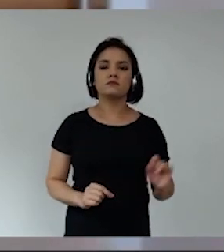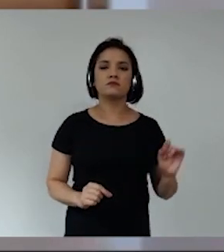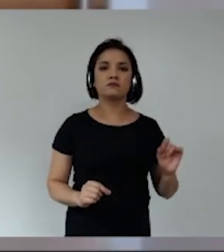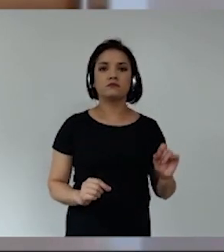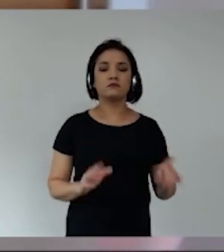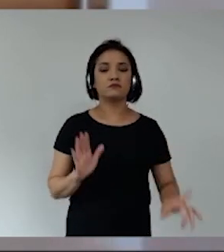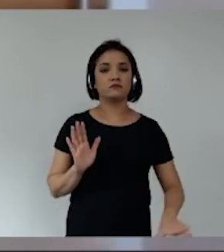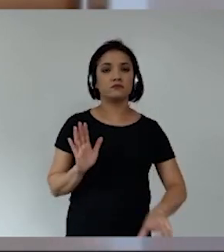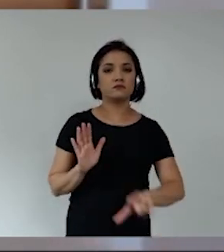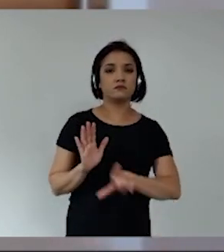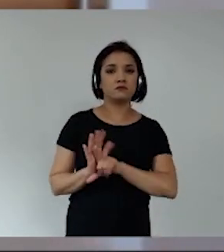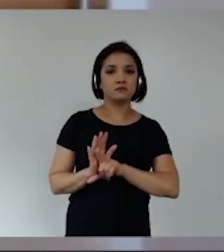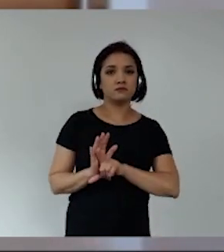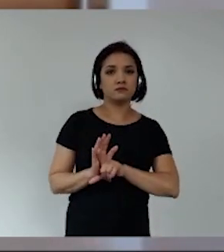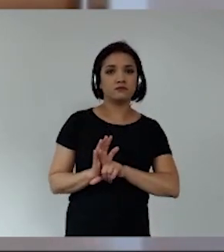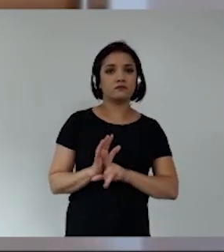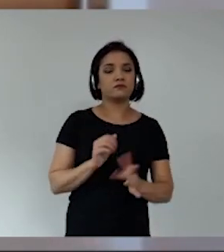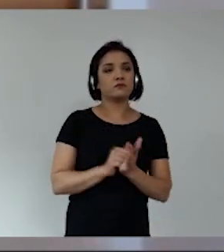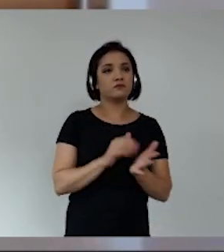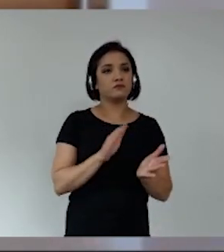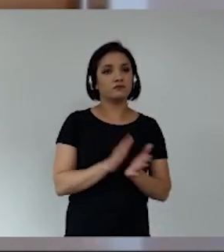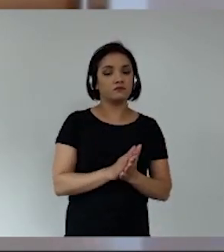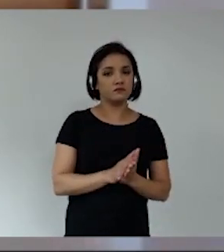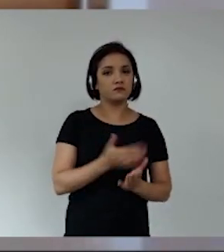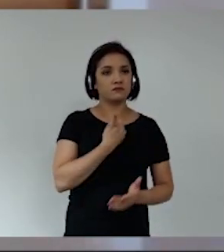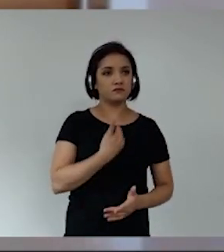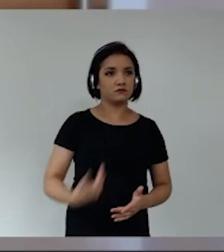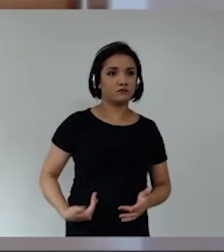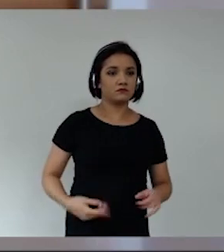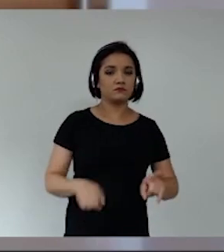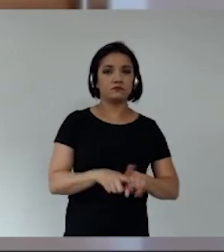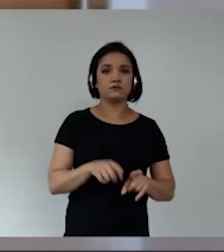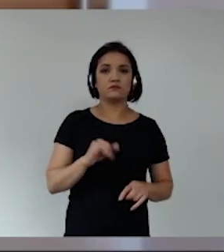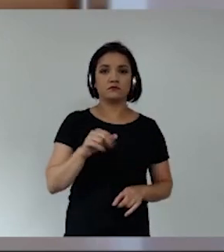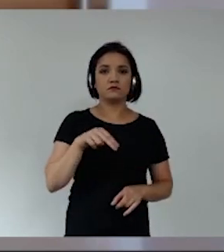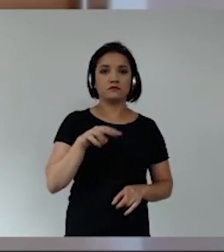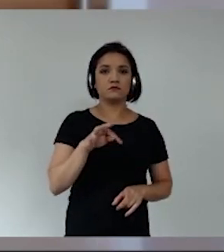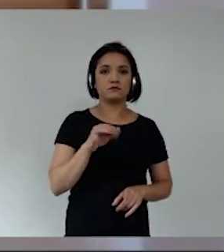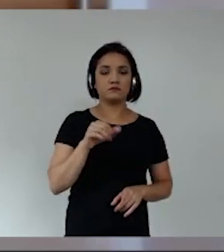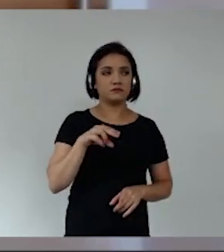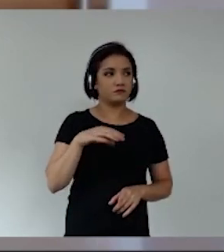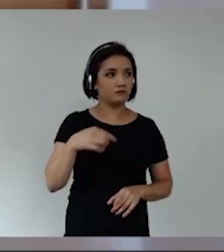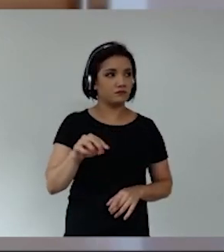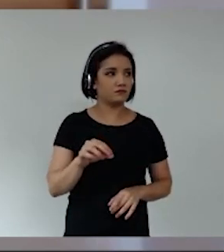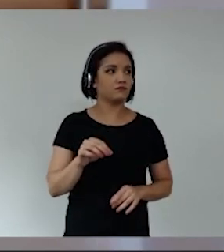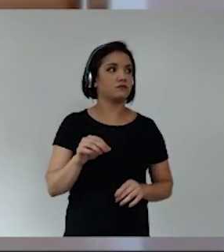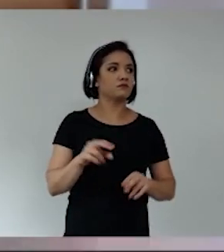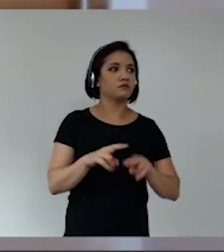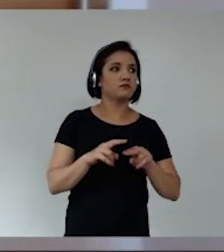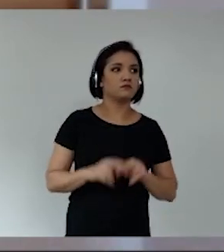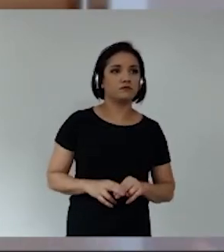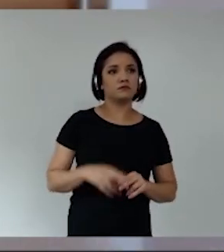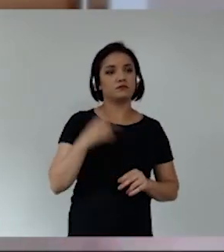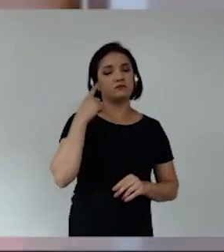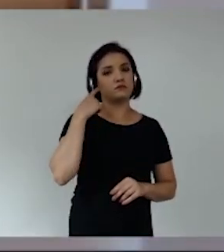Registros Públicos a uso capião extrajudicial, trouxe a intimação do advogado da parte contrária pelo próprio advogado, trouxe a intimação de testemunhas